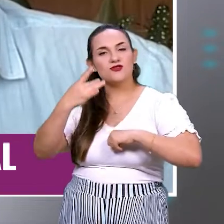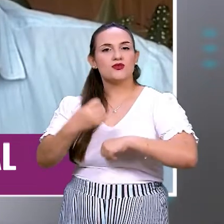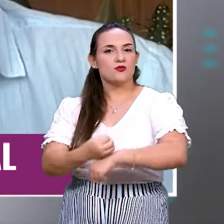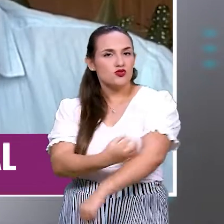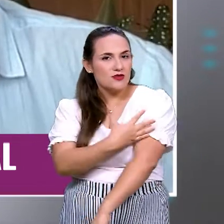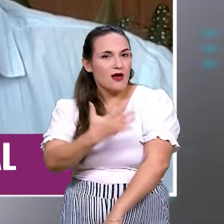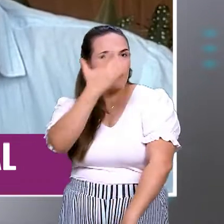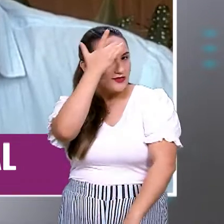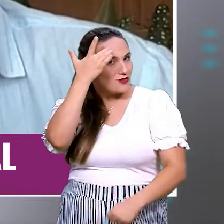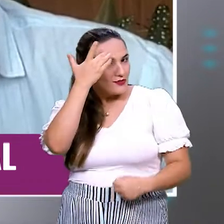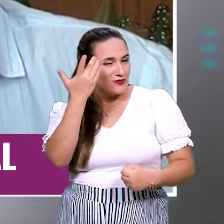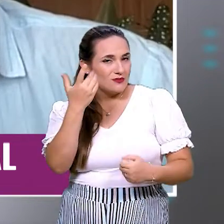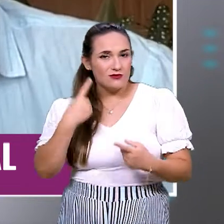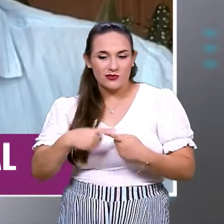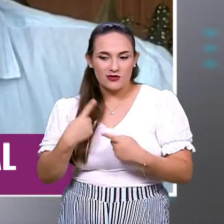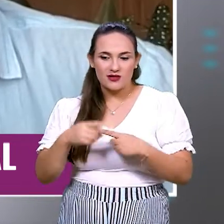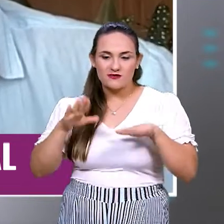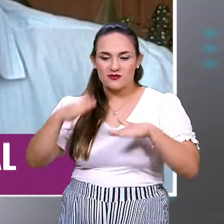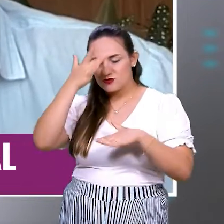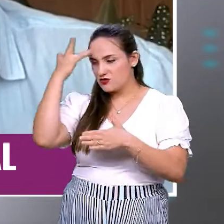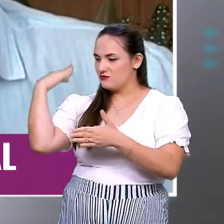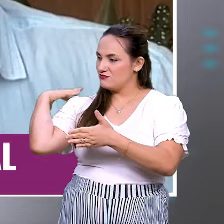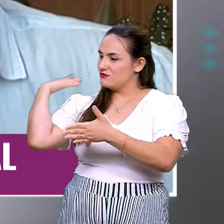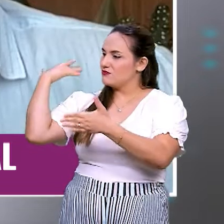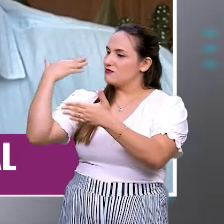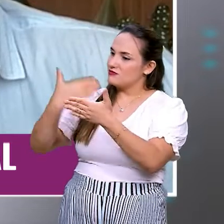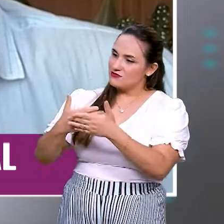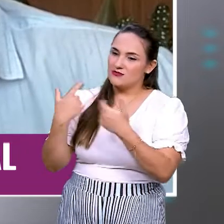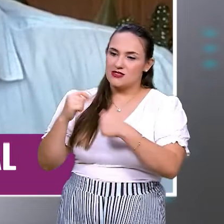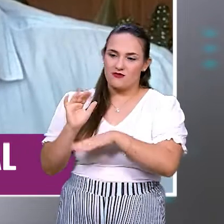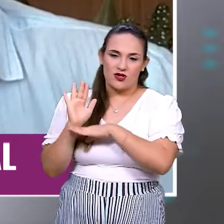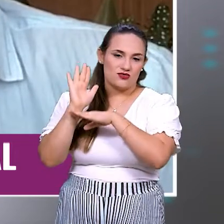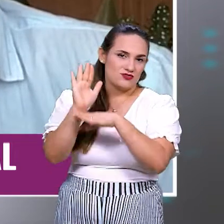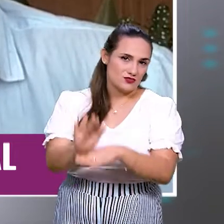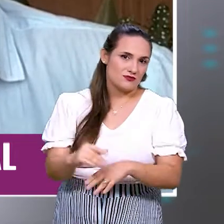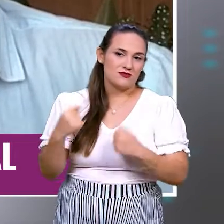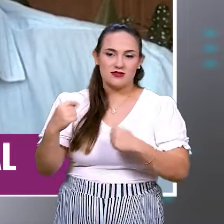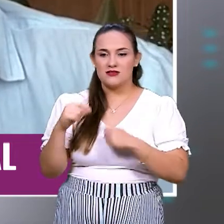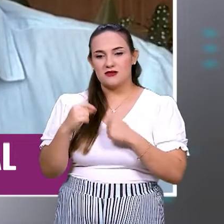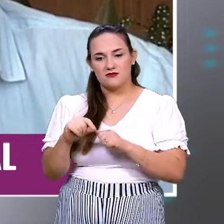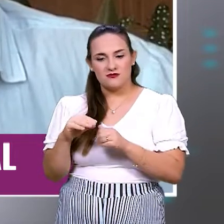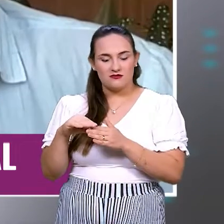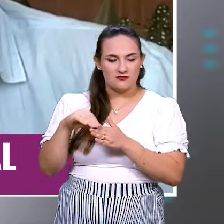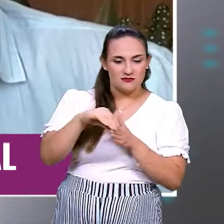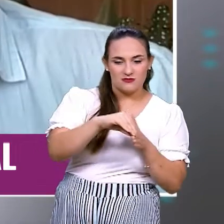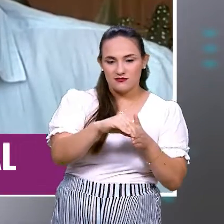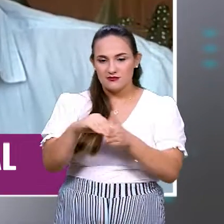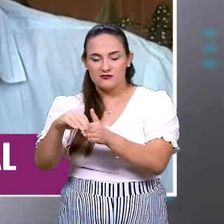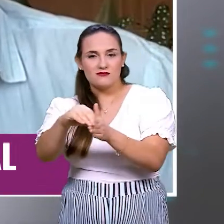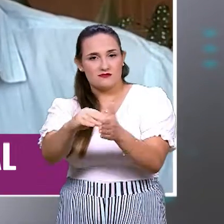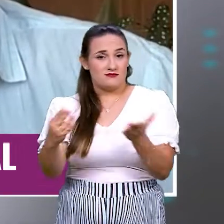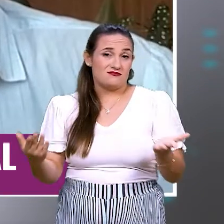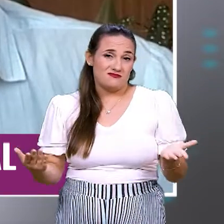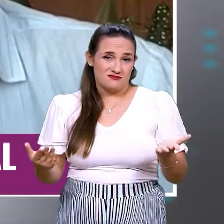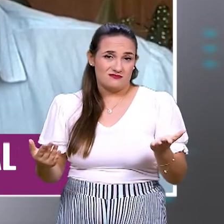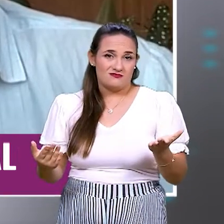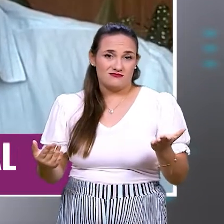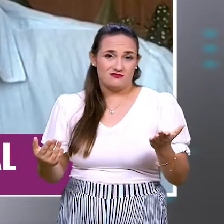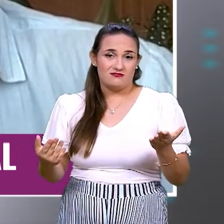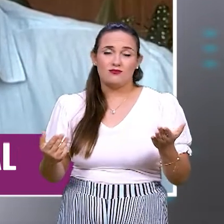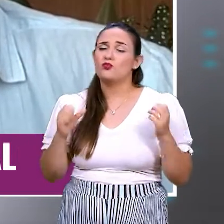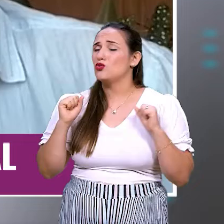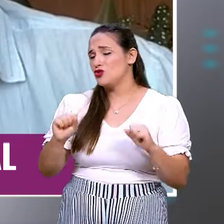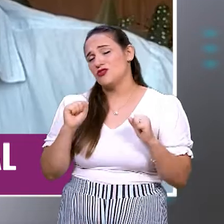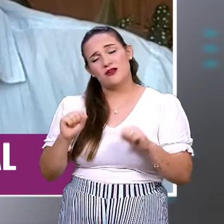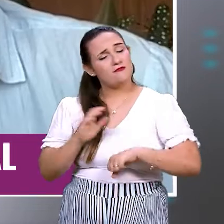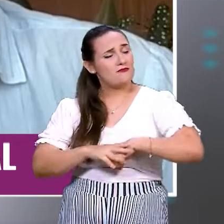pessoas, que passavam a vida toda precisando de uma ajuda, precisando de um direcionamento, e poderiam ter sido